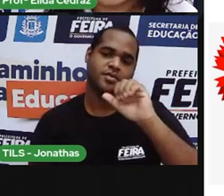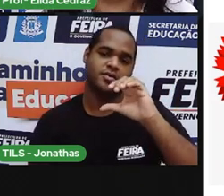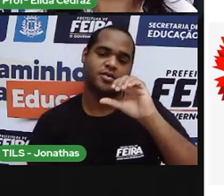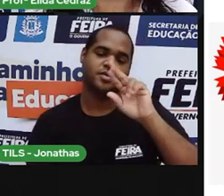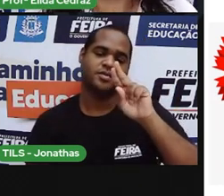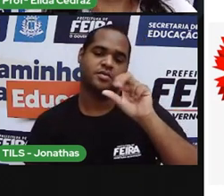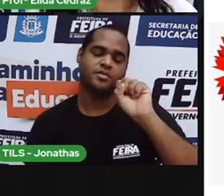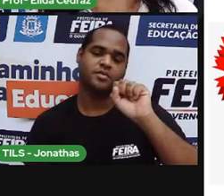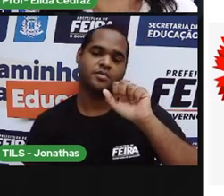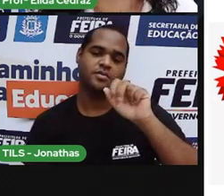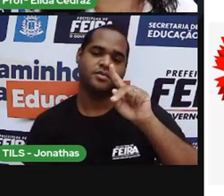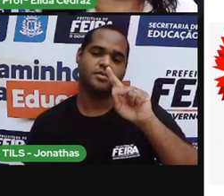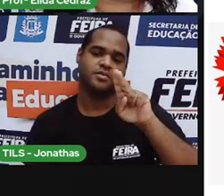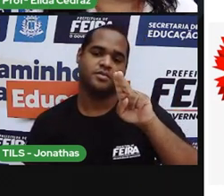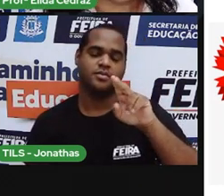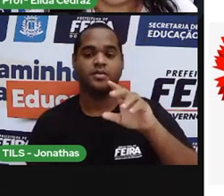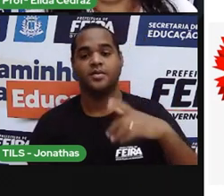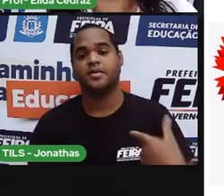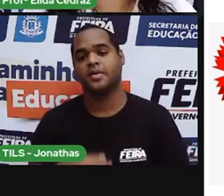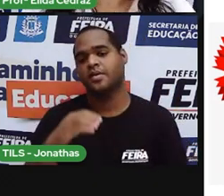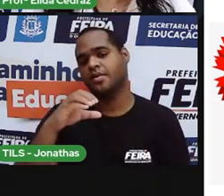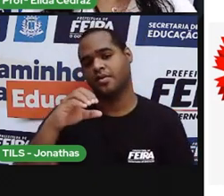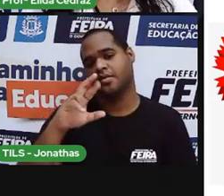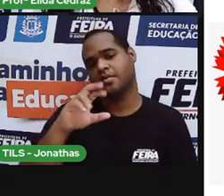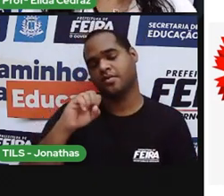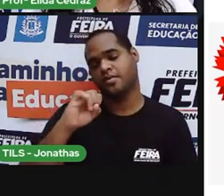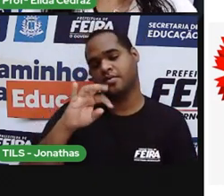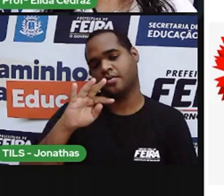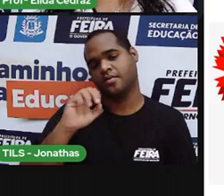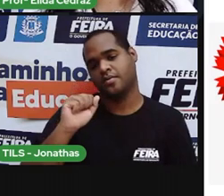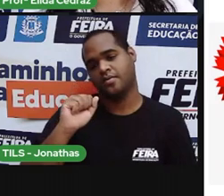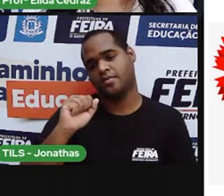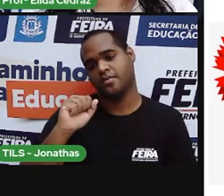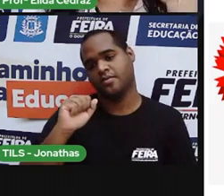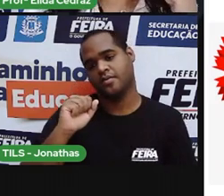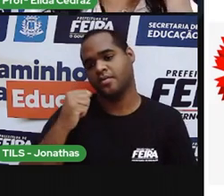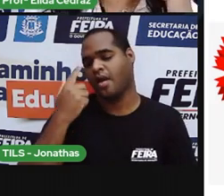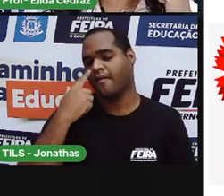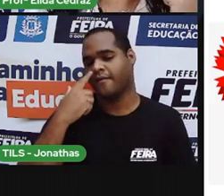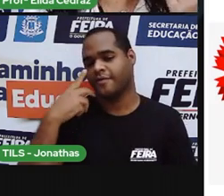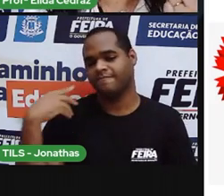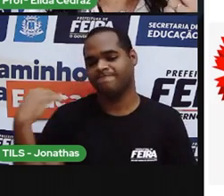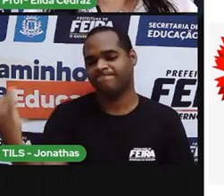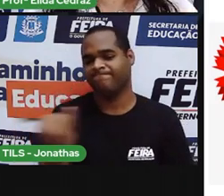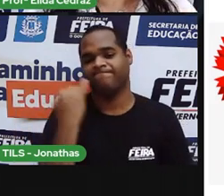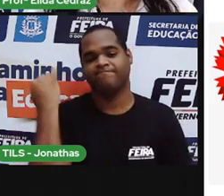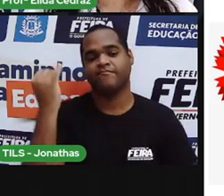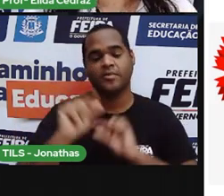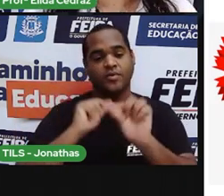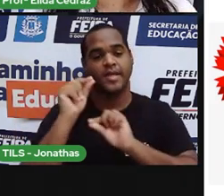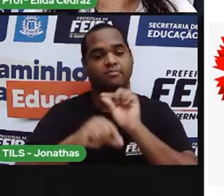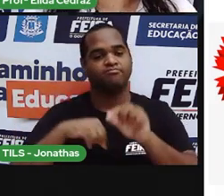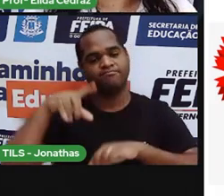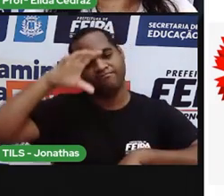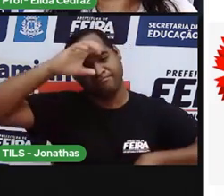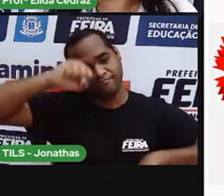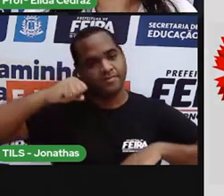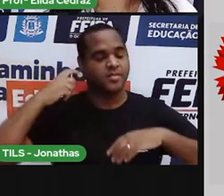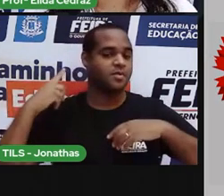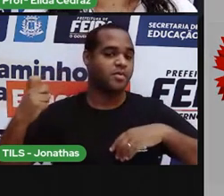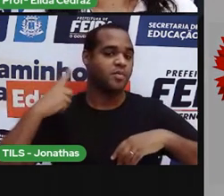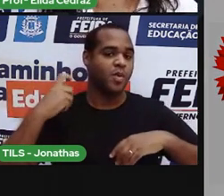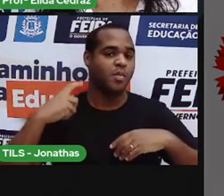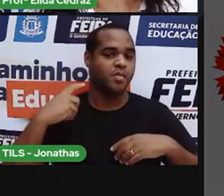cuspe e crista. Viu como é importante a gente aprender o som das